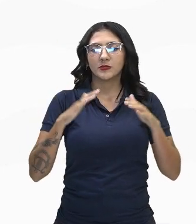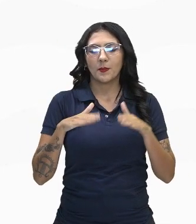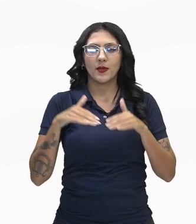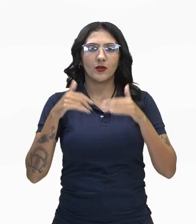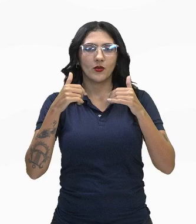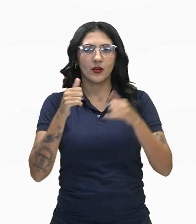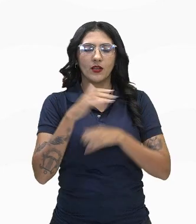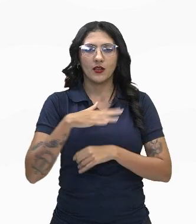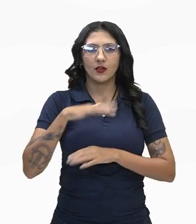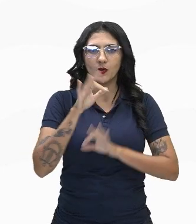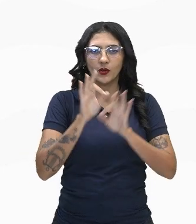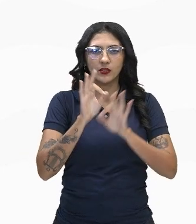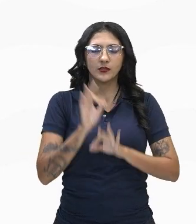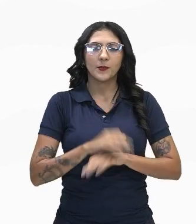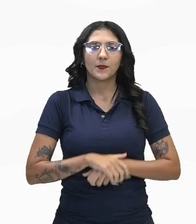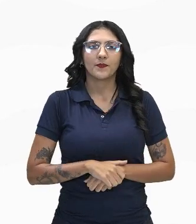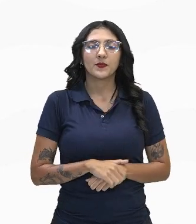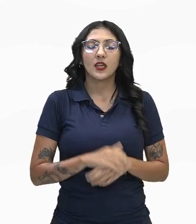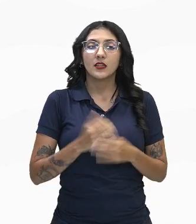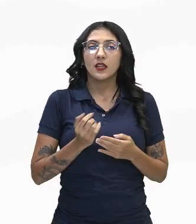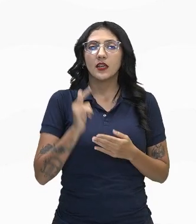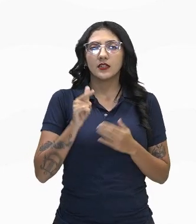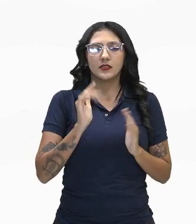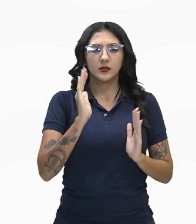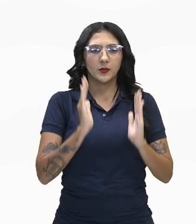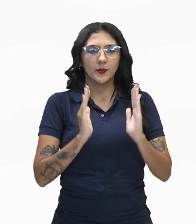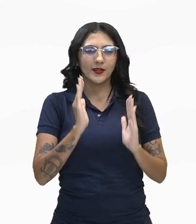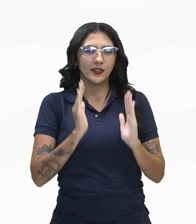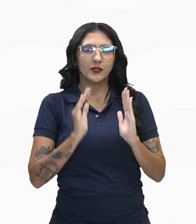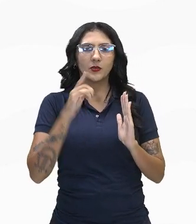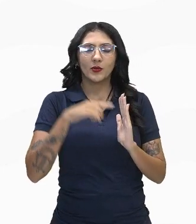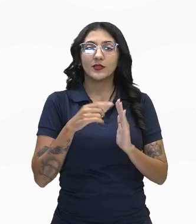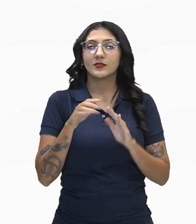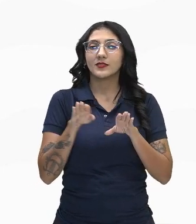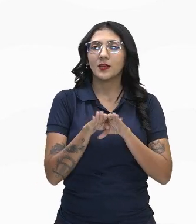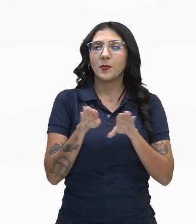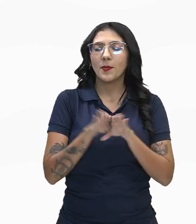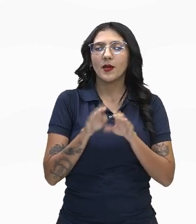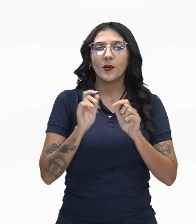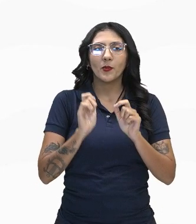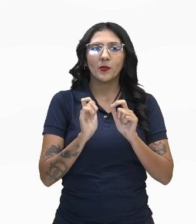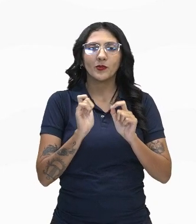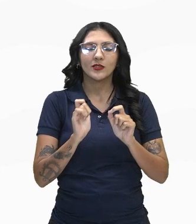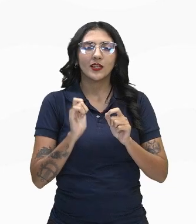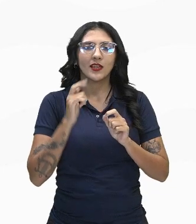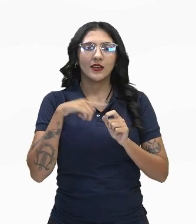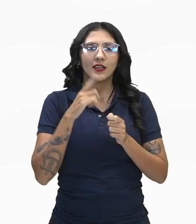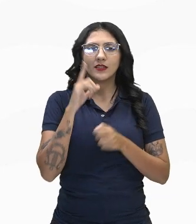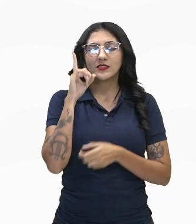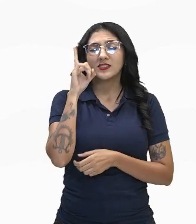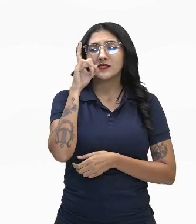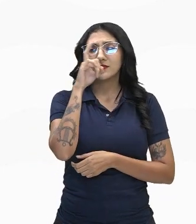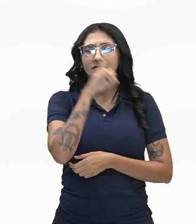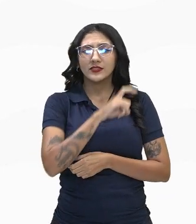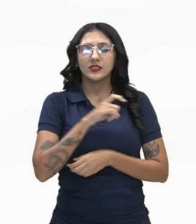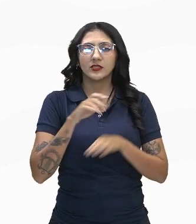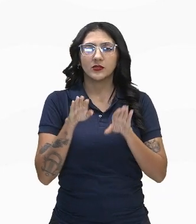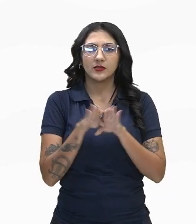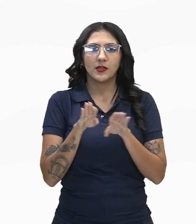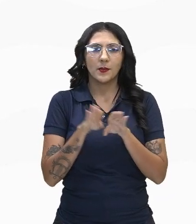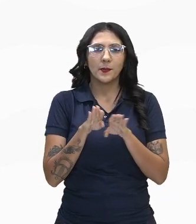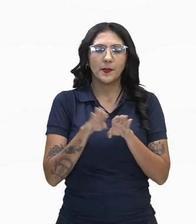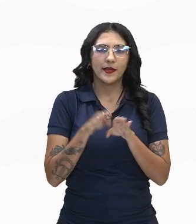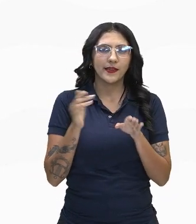explorar. E aí nesse período também tinha uma alta vulnerabilidade em relação a, né,